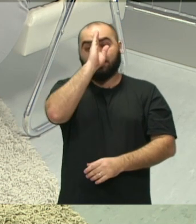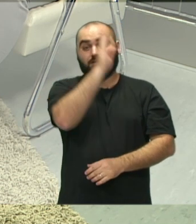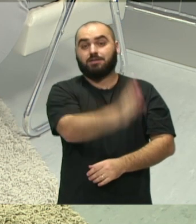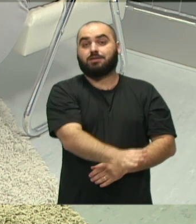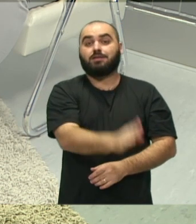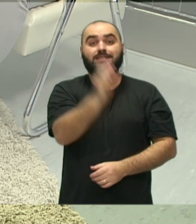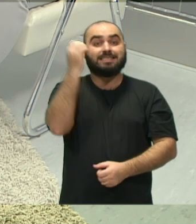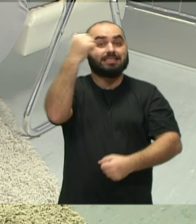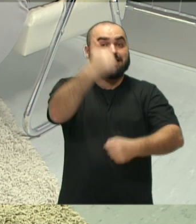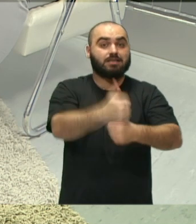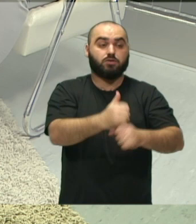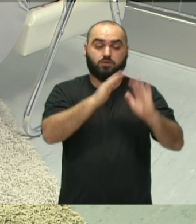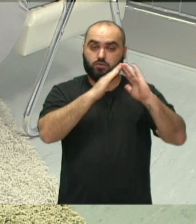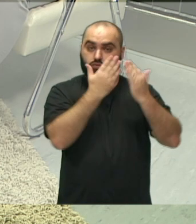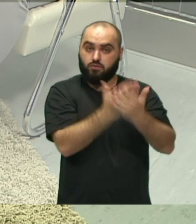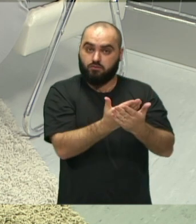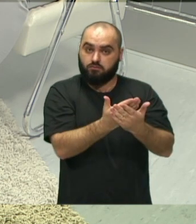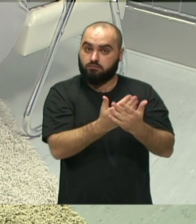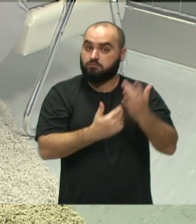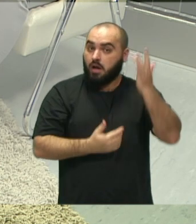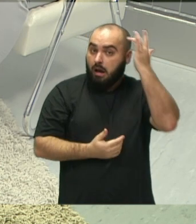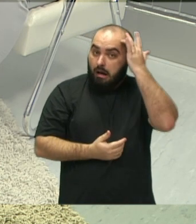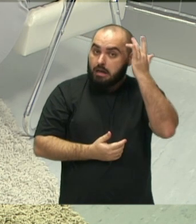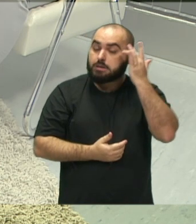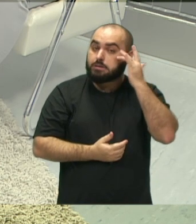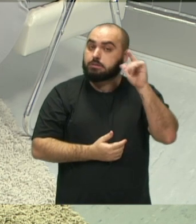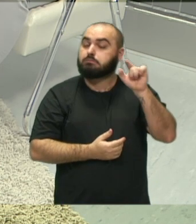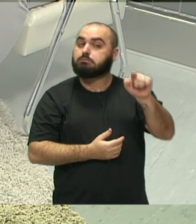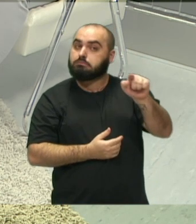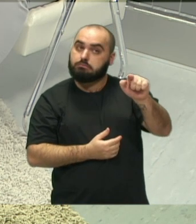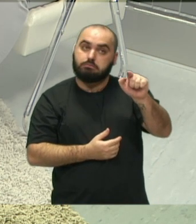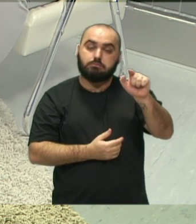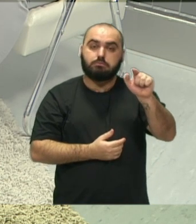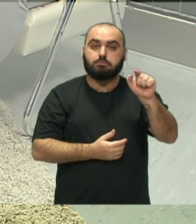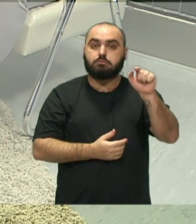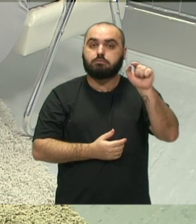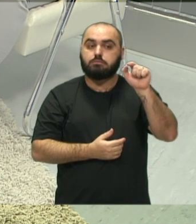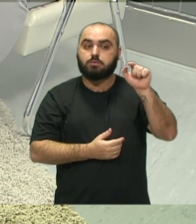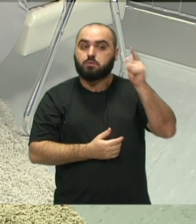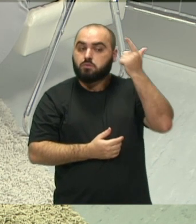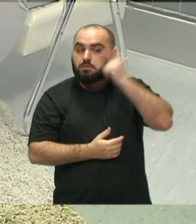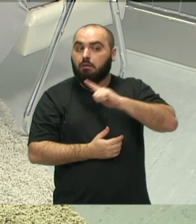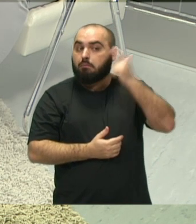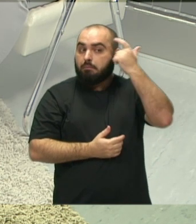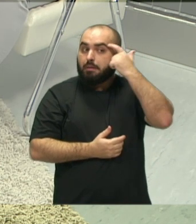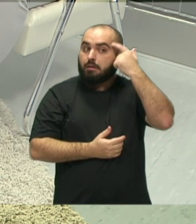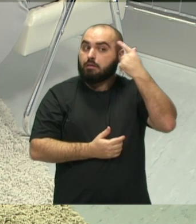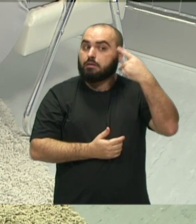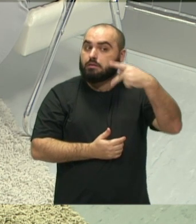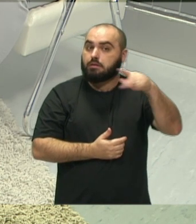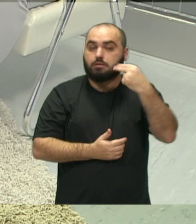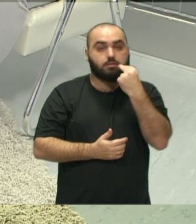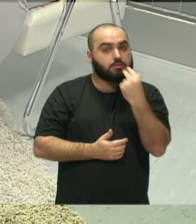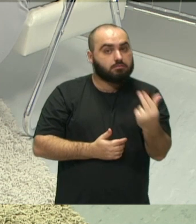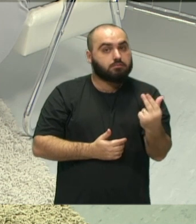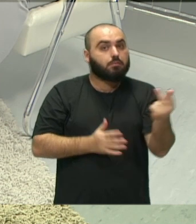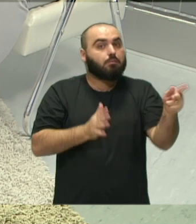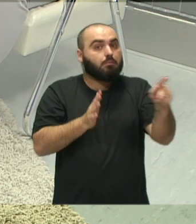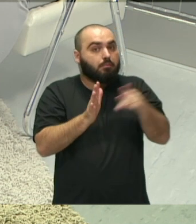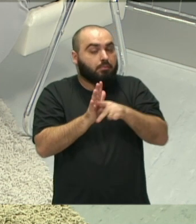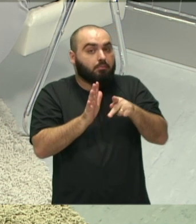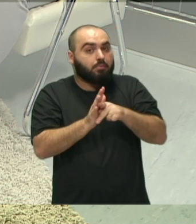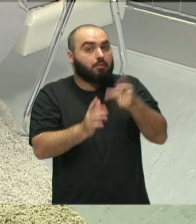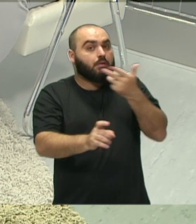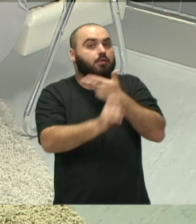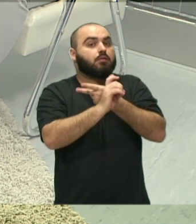Há possibilidade de algo ser pensado nesse sentido e partir até por parte do Poder Executivo,